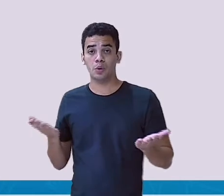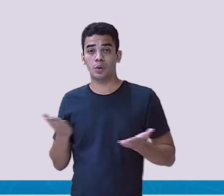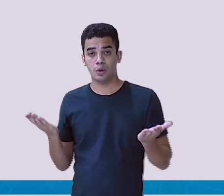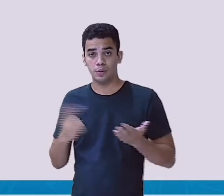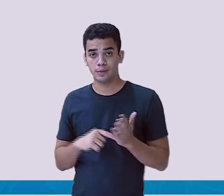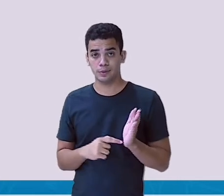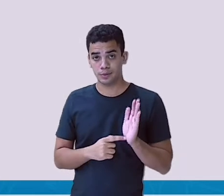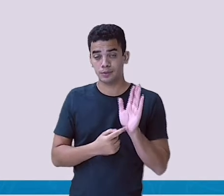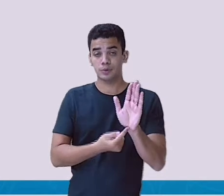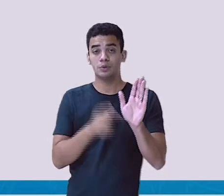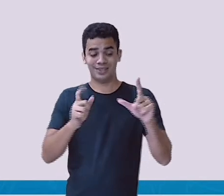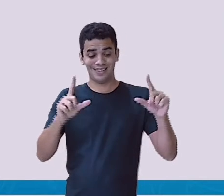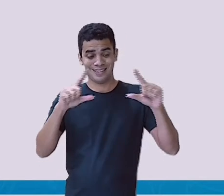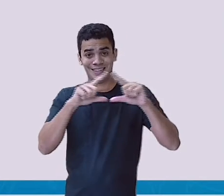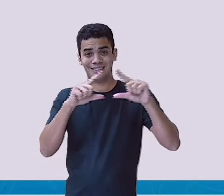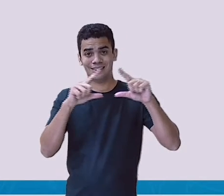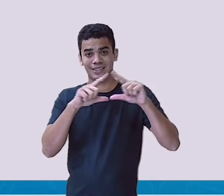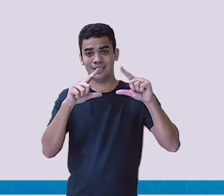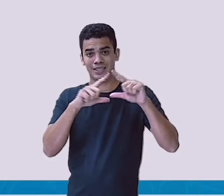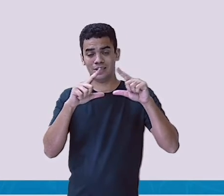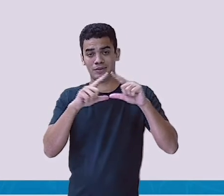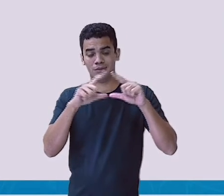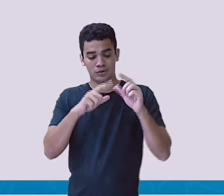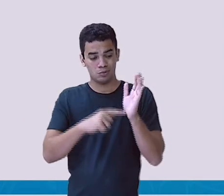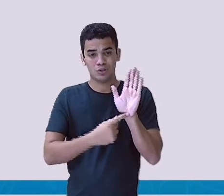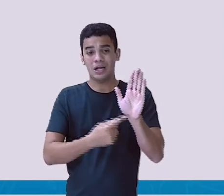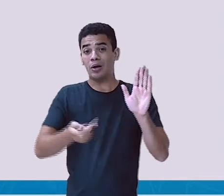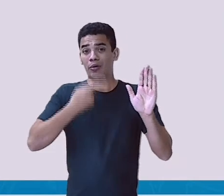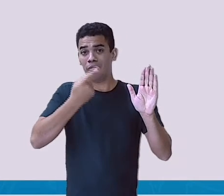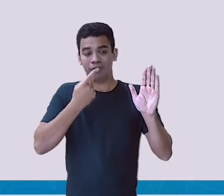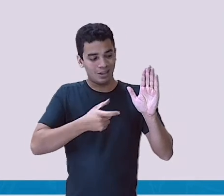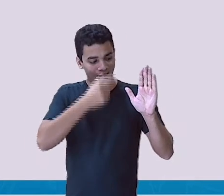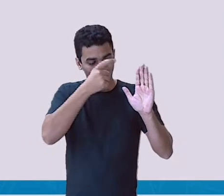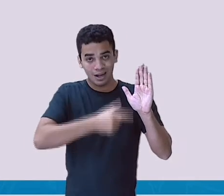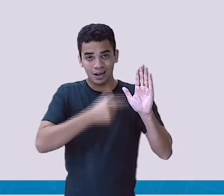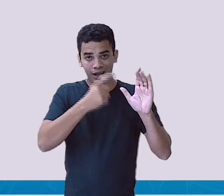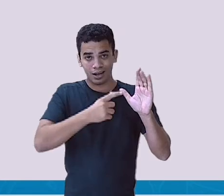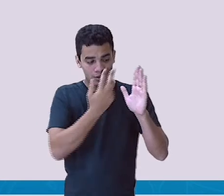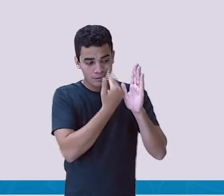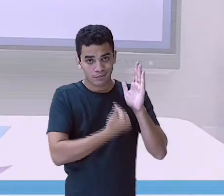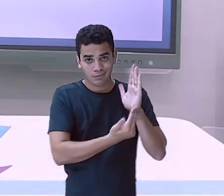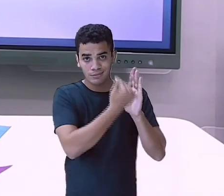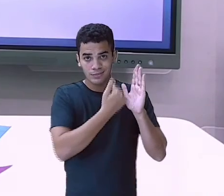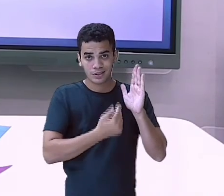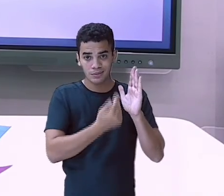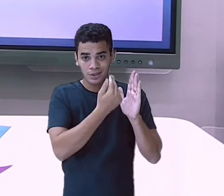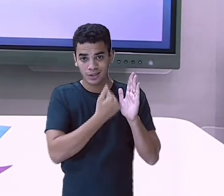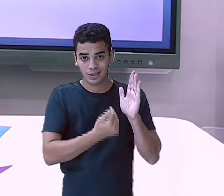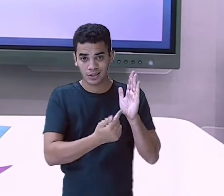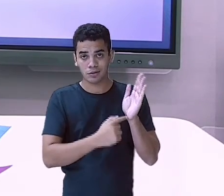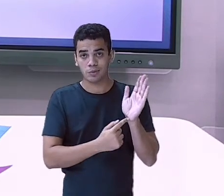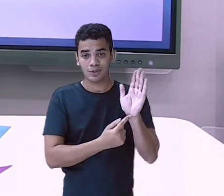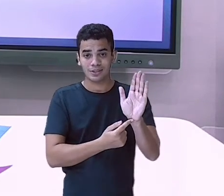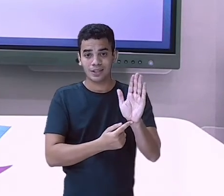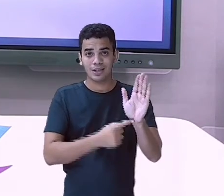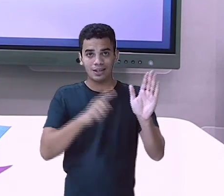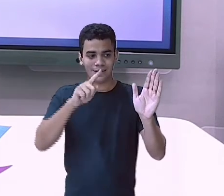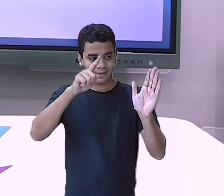dois triângulos, nós não podemos afirmar observando estes casos de congruência, eles não